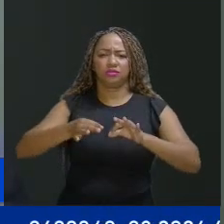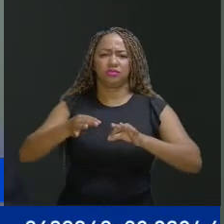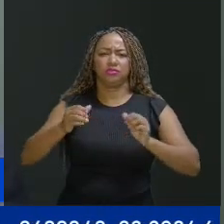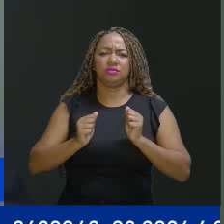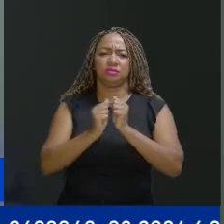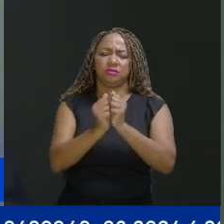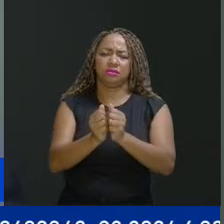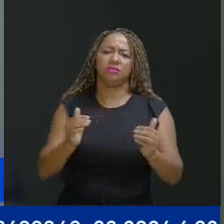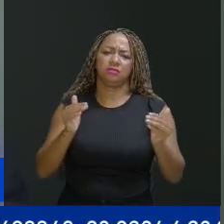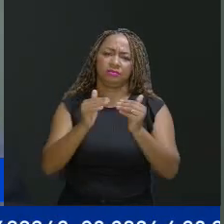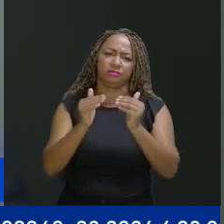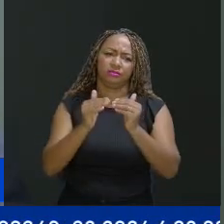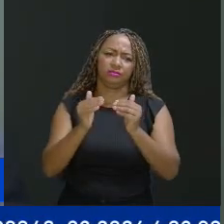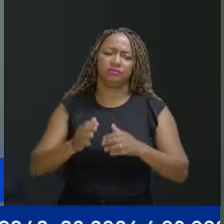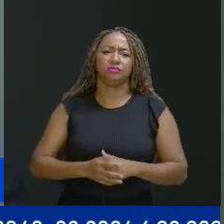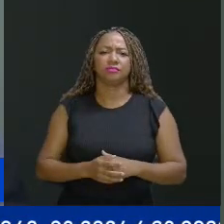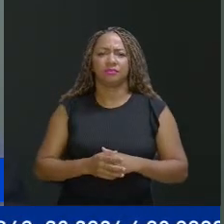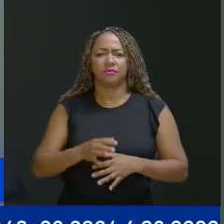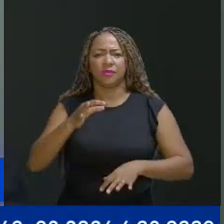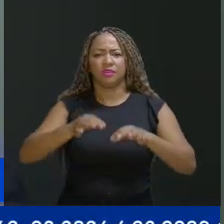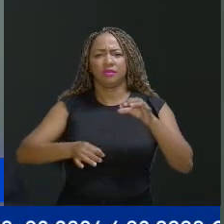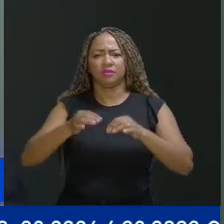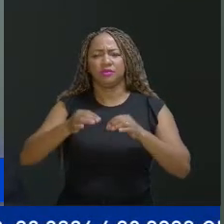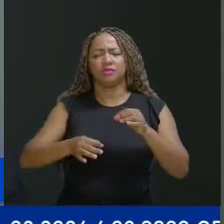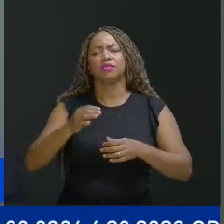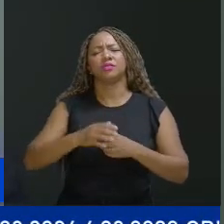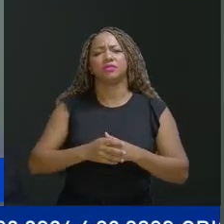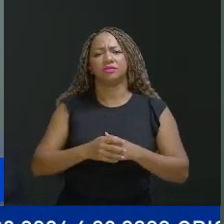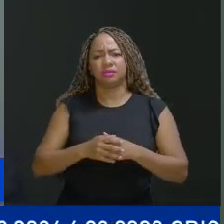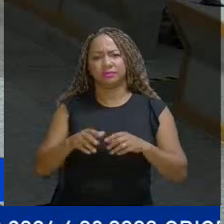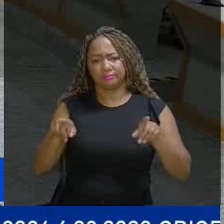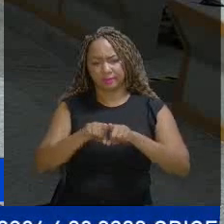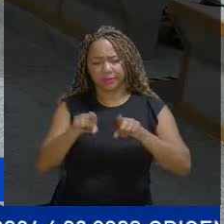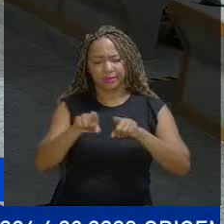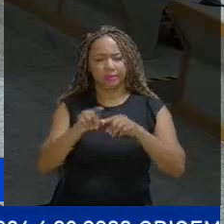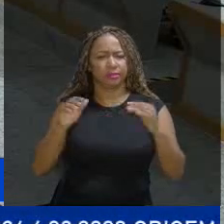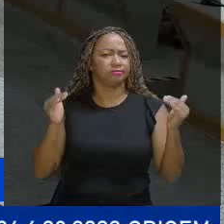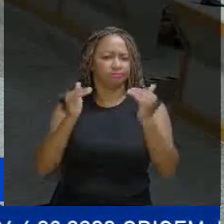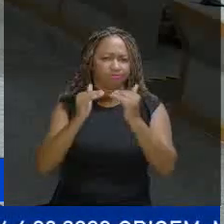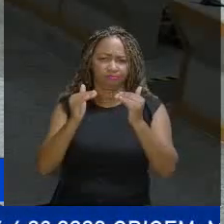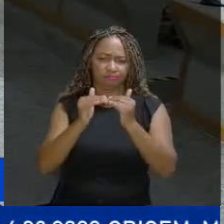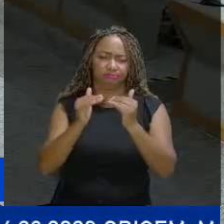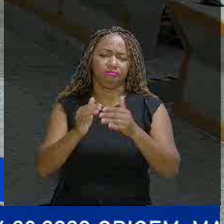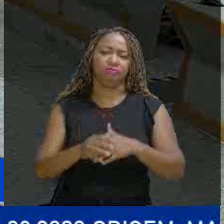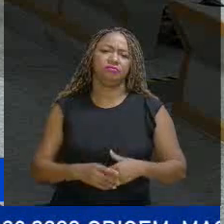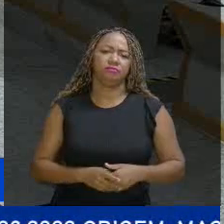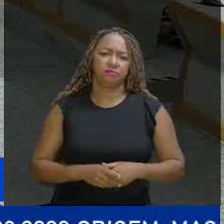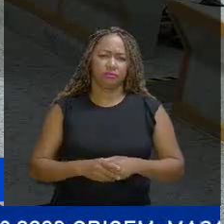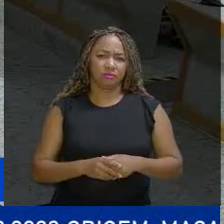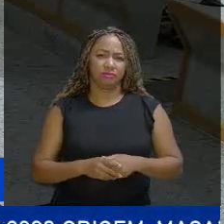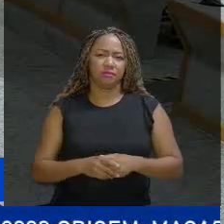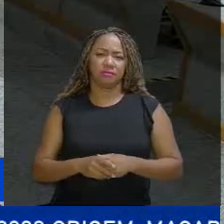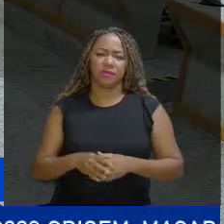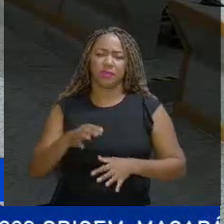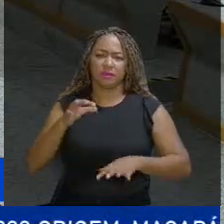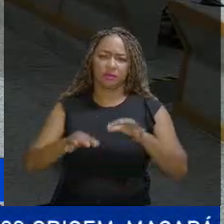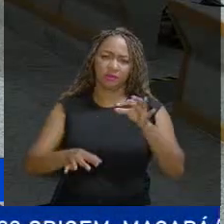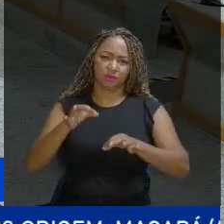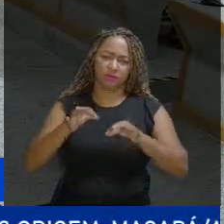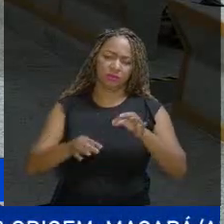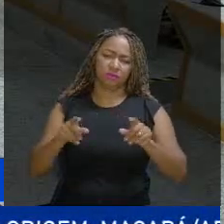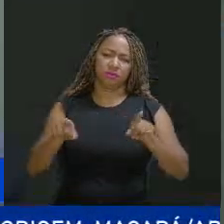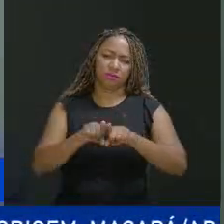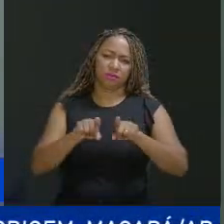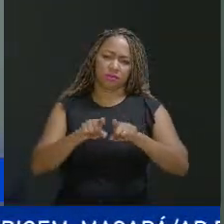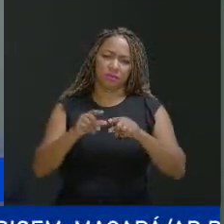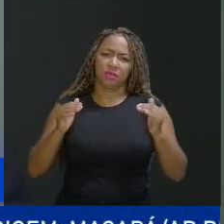Souza. Com o relator, presidente. Juiz Normando Souza. Eu também acompanho, excelência. Juiz Givaldo Valente.